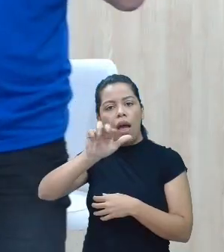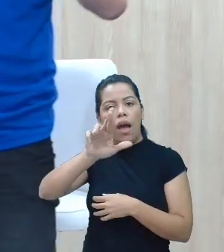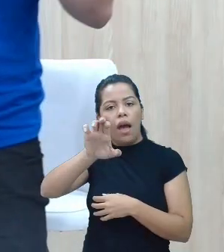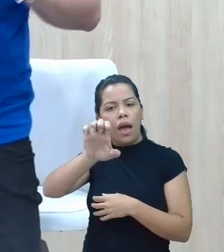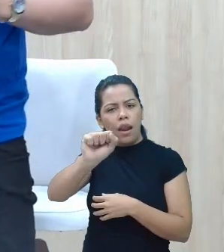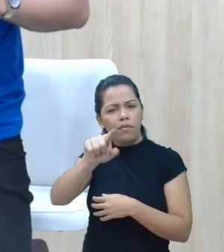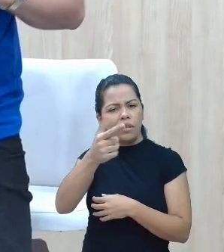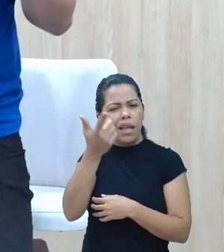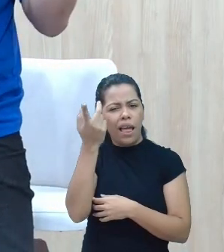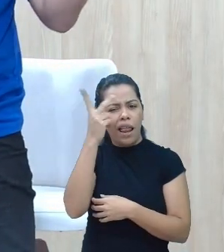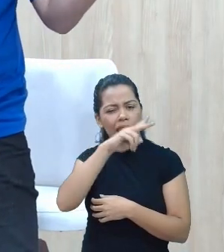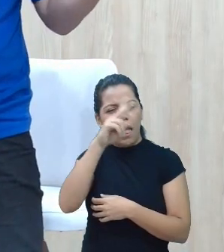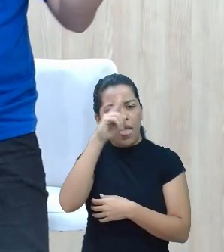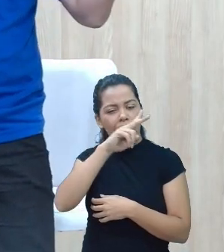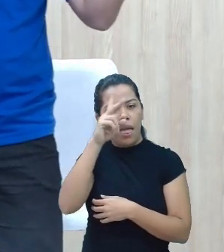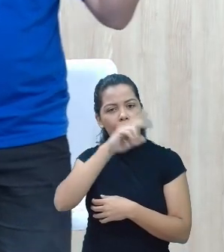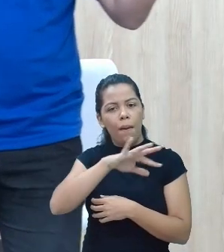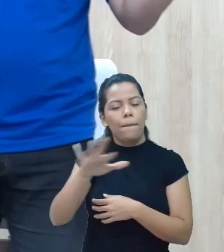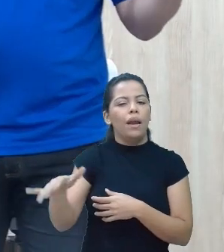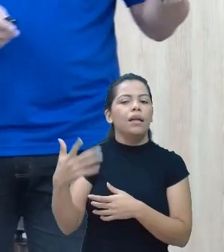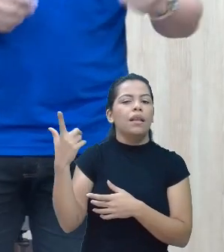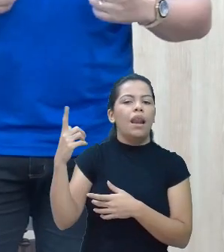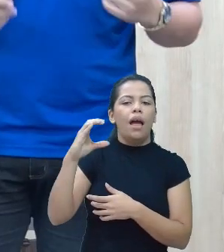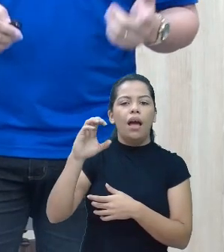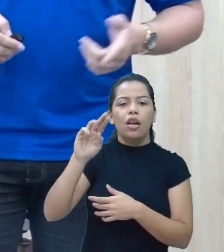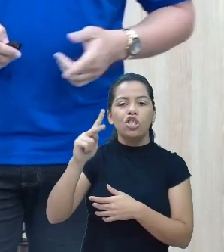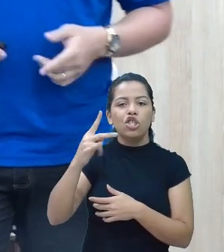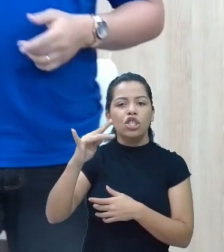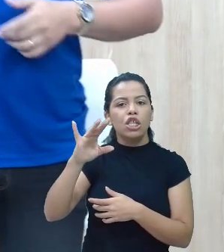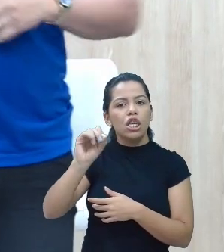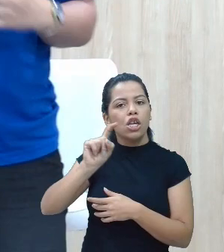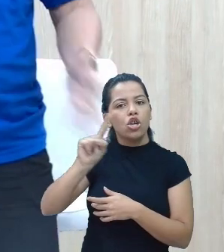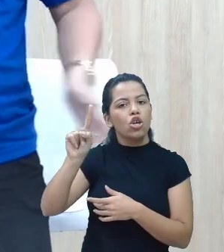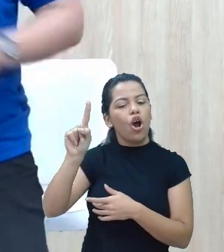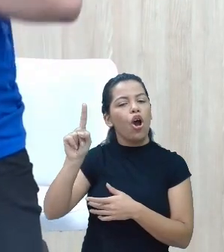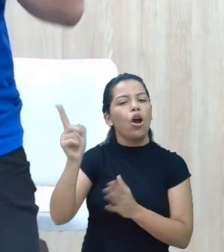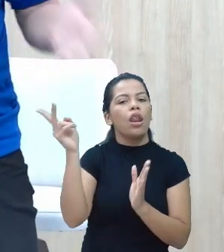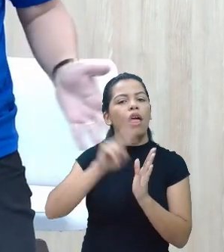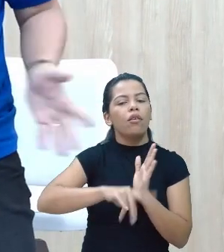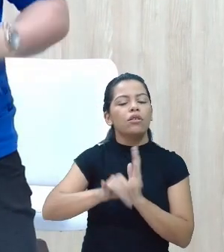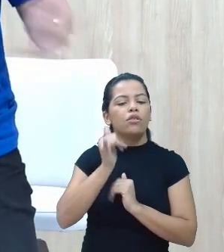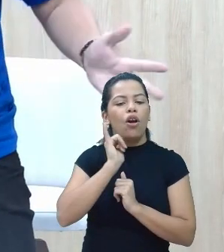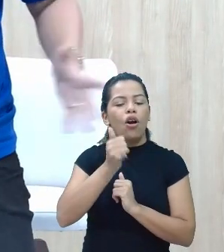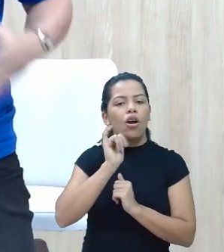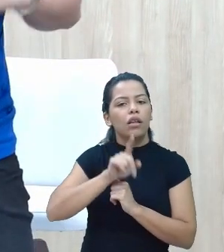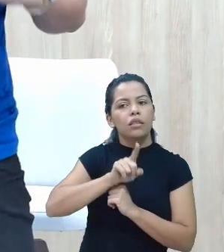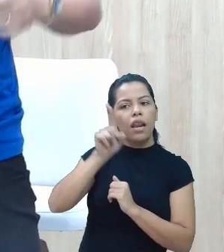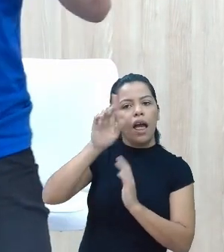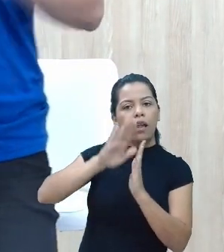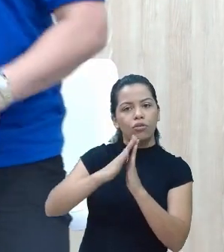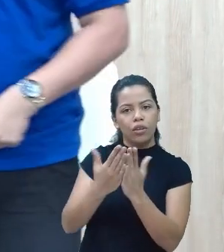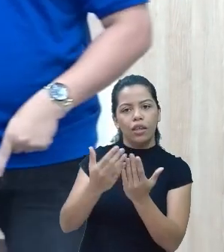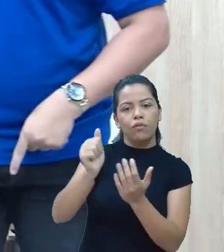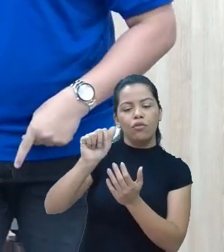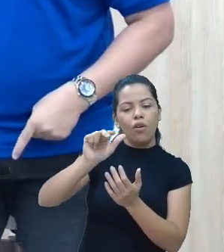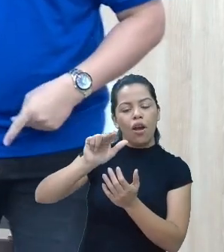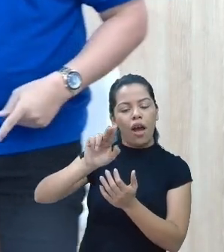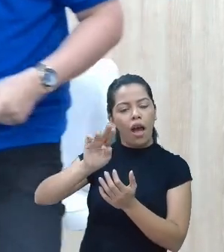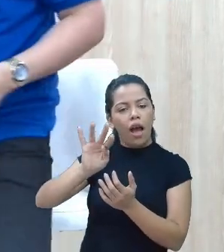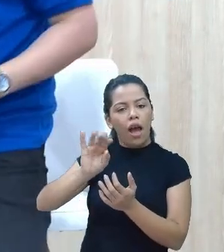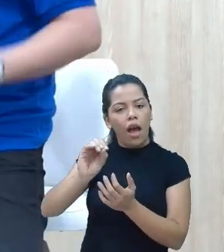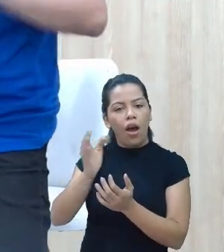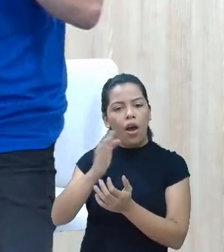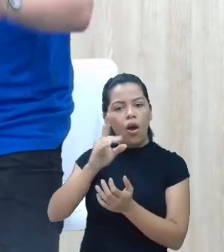de Chicó, de João Grilo, lá do Alta Compadecida? Irregulares é não sei, só sei que foi assim. Se eu tivesse na aula aqui